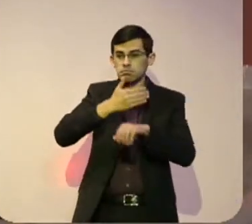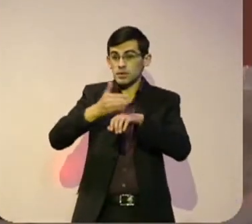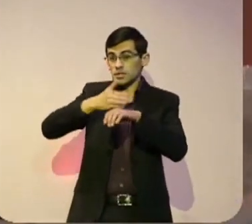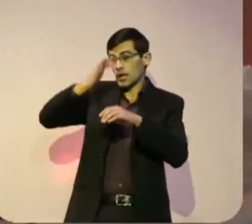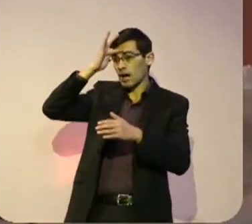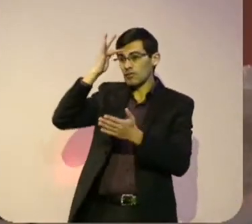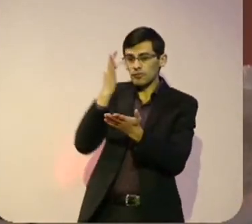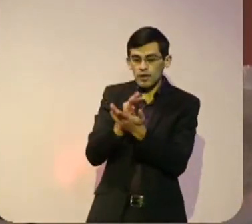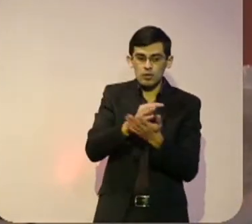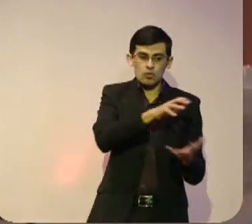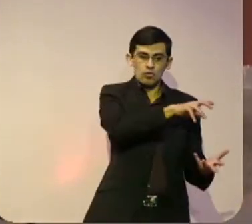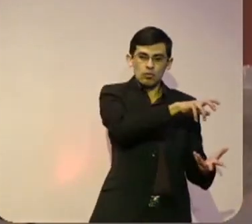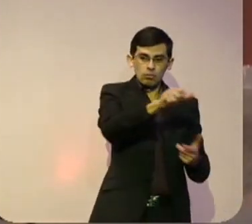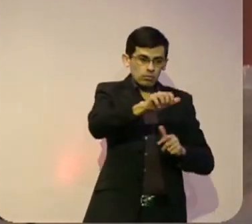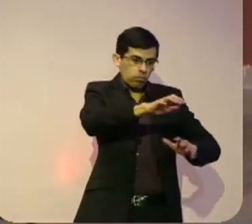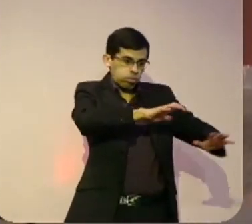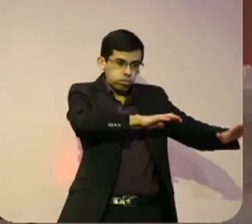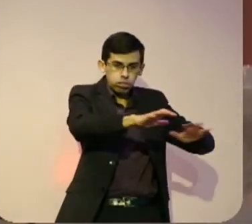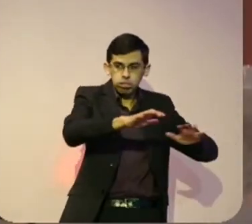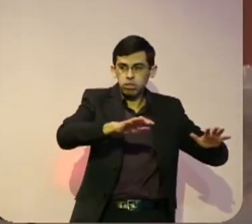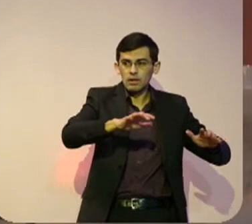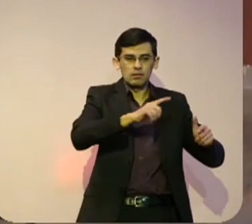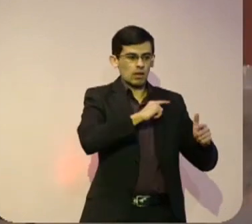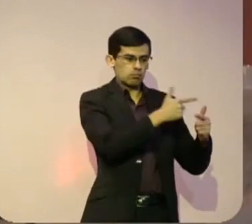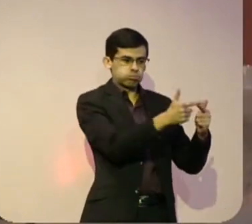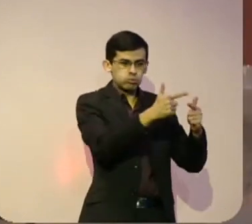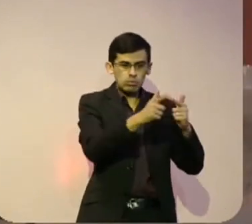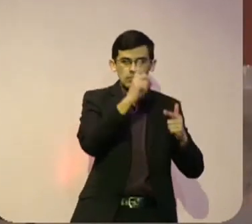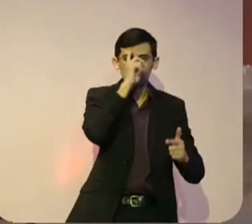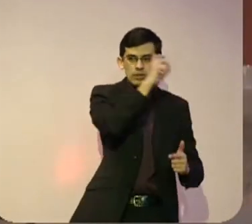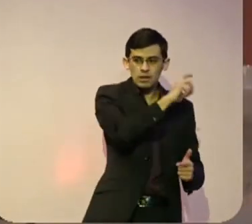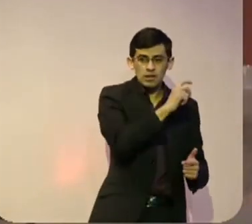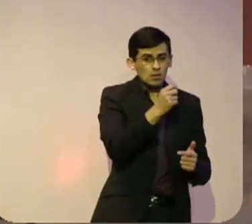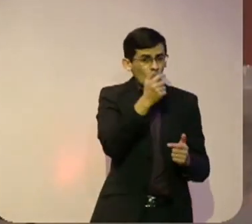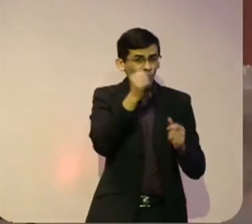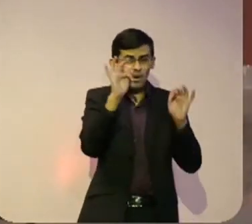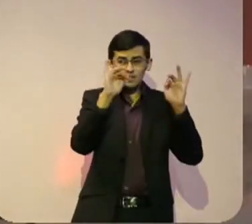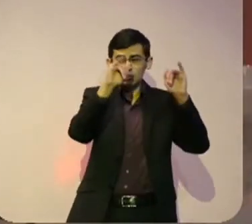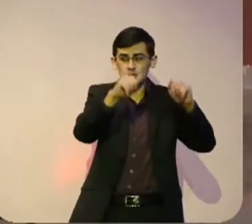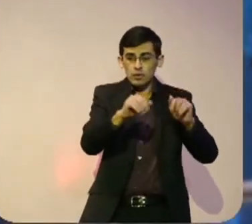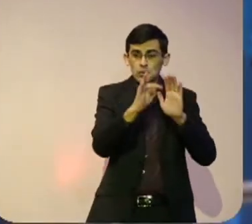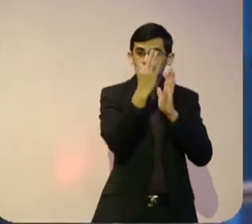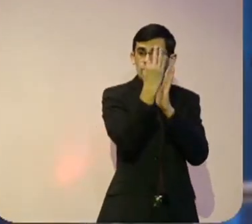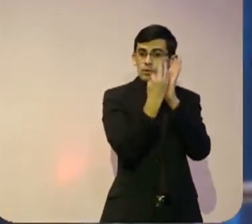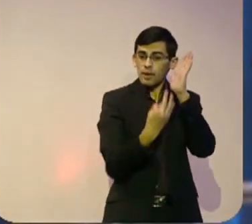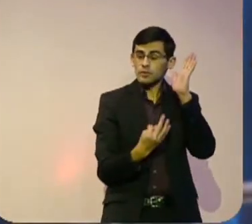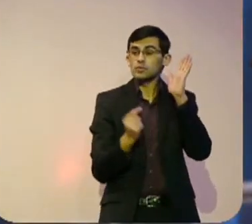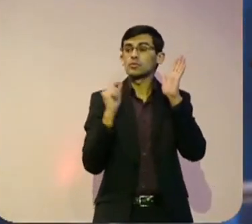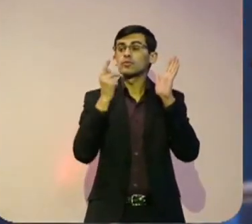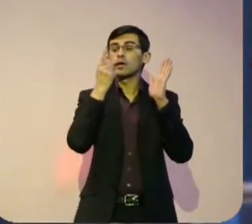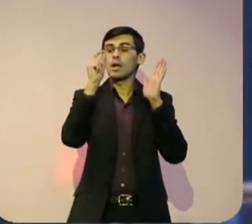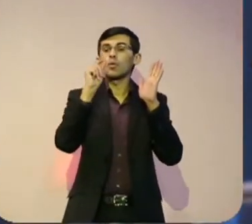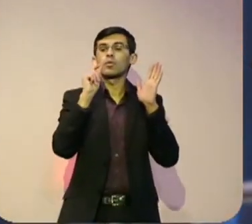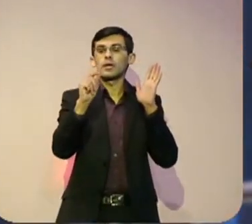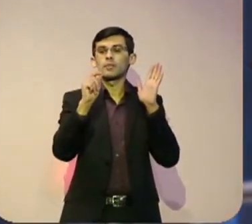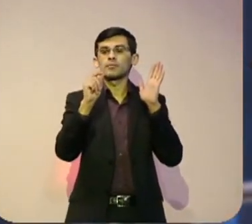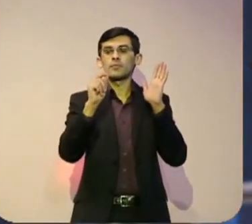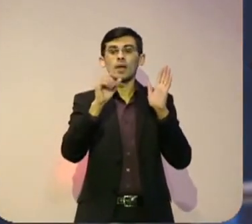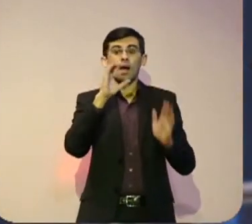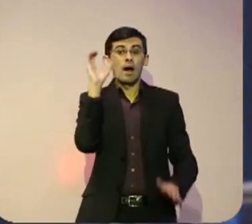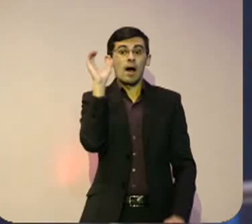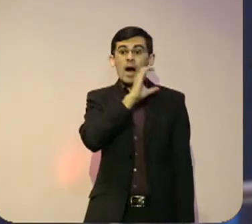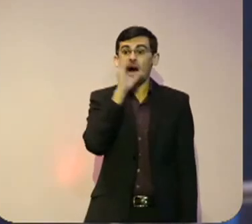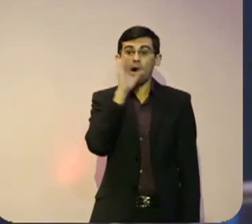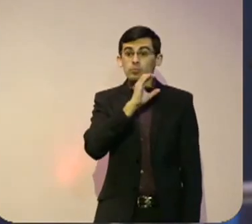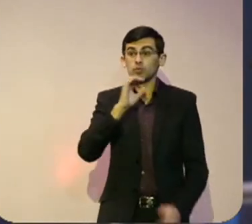O mundo vai continuar sendo abalado, queridos. Nós estamos caminhando para o fim. O texto vai dizer que logo